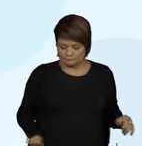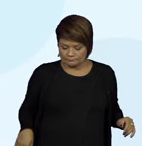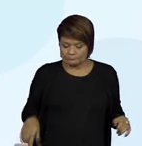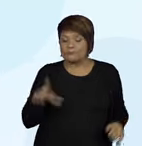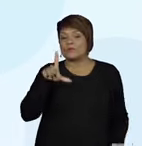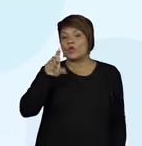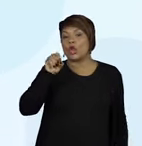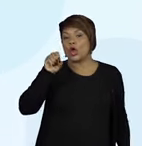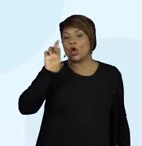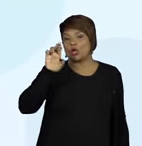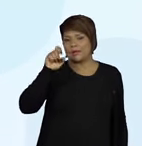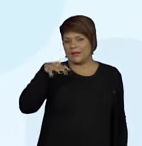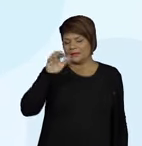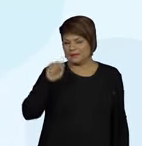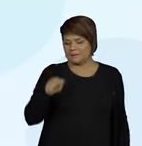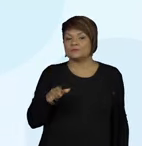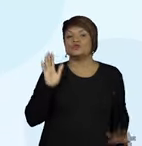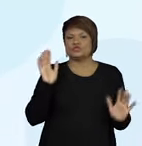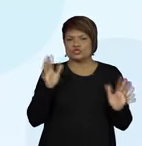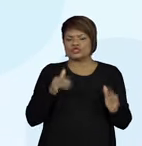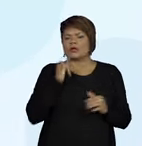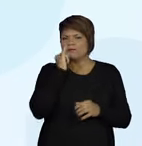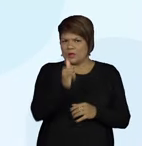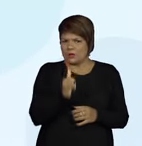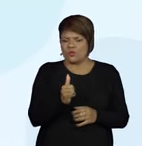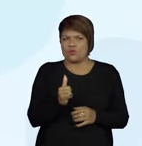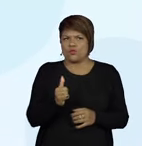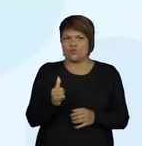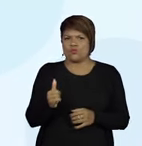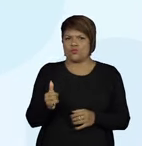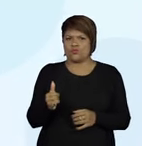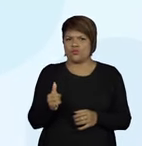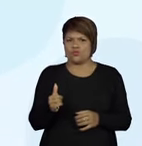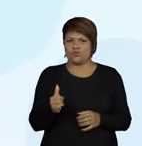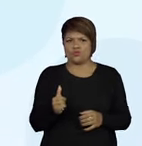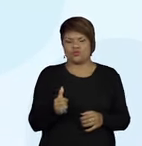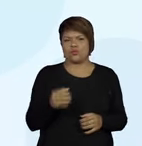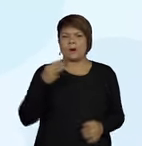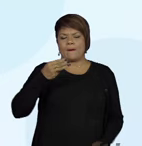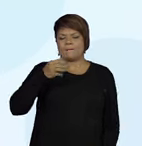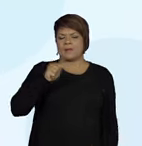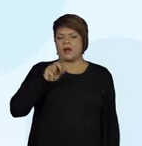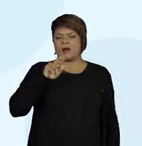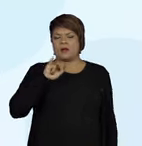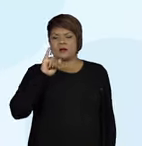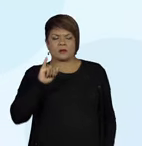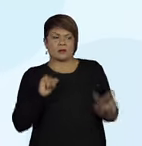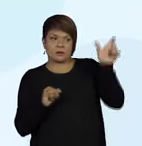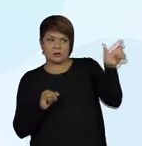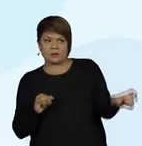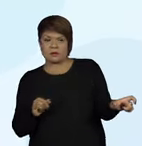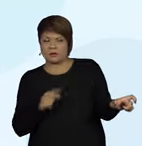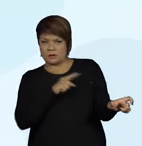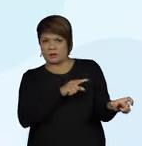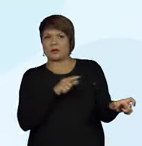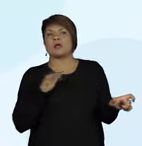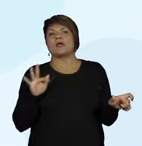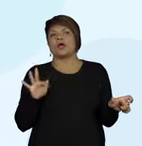para a professora que a entrevistada foi a Mari Fulfaro, tá